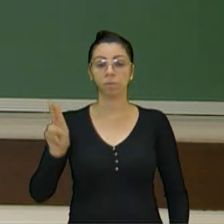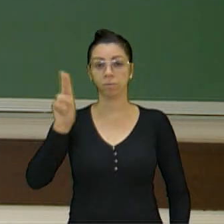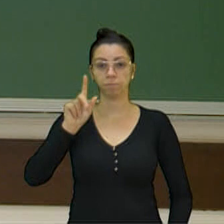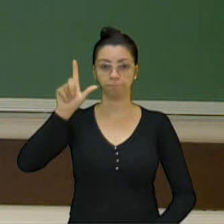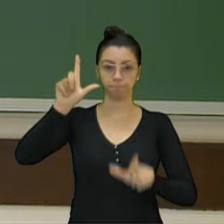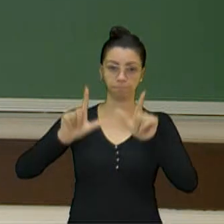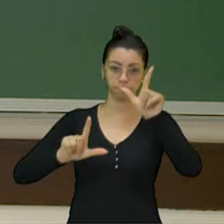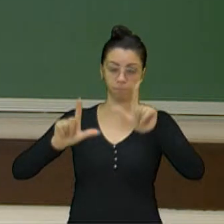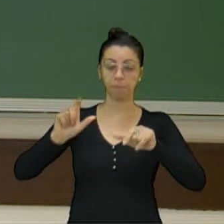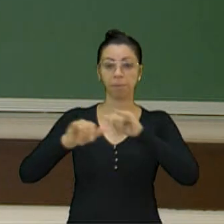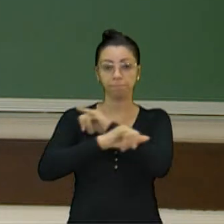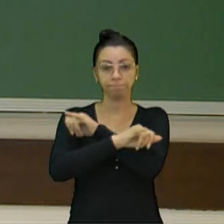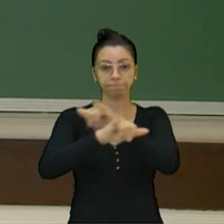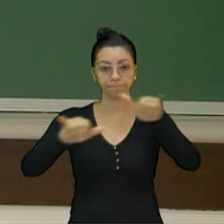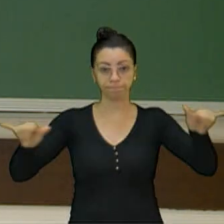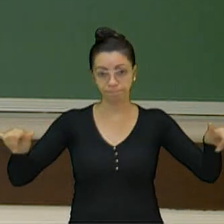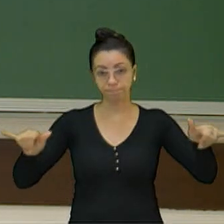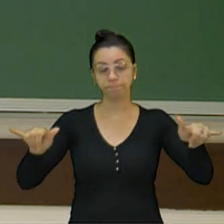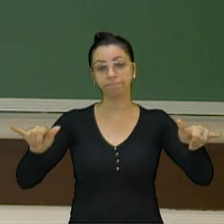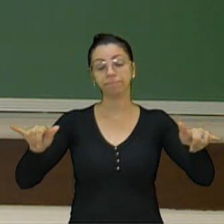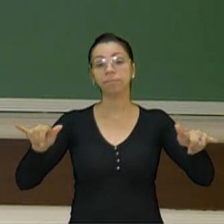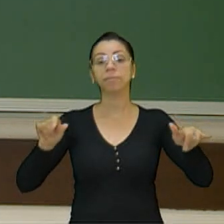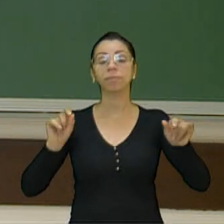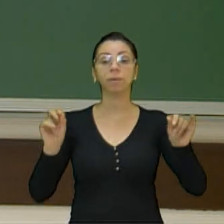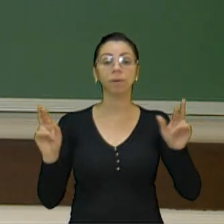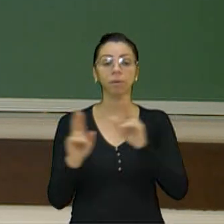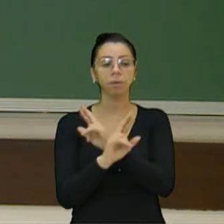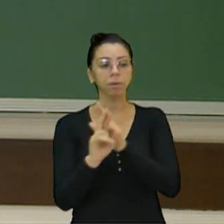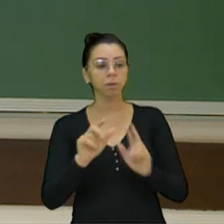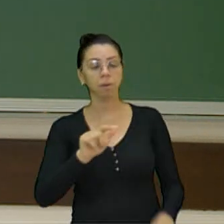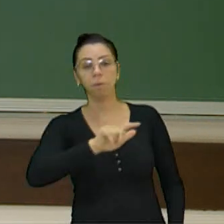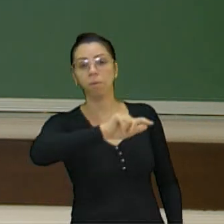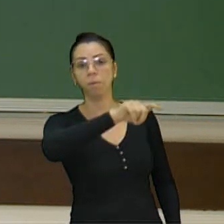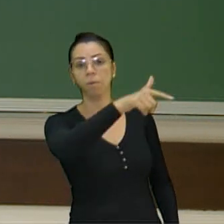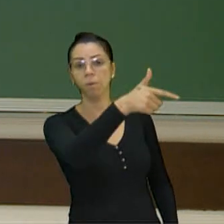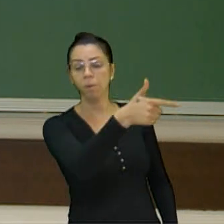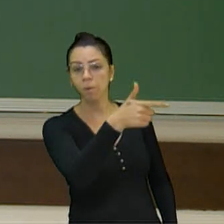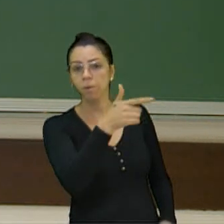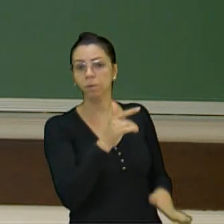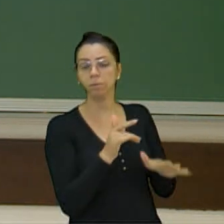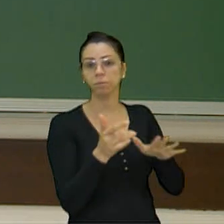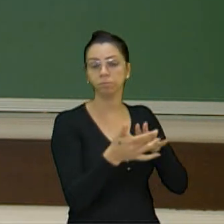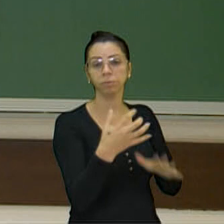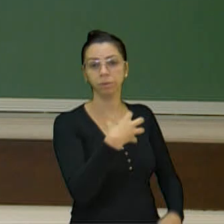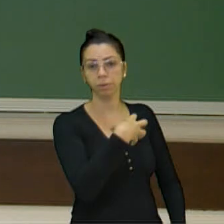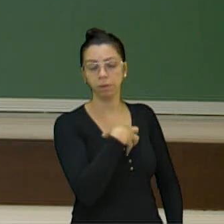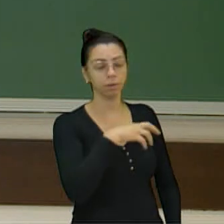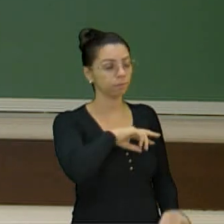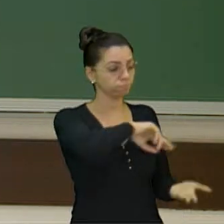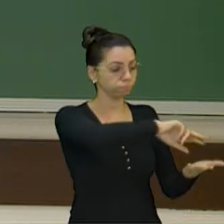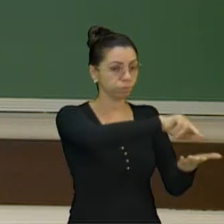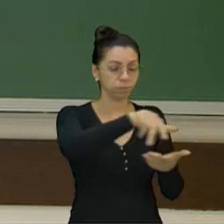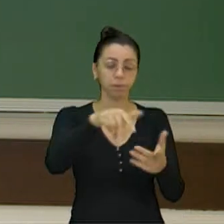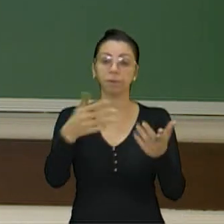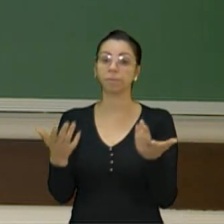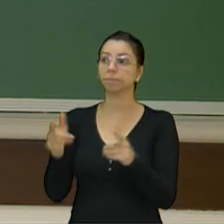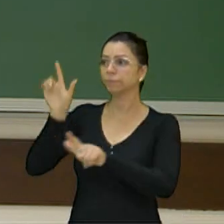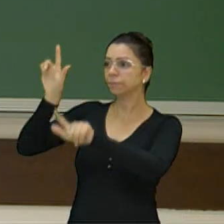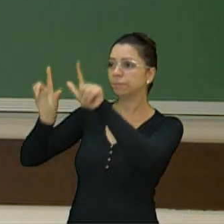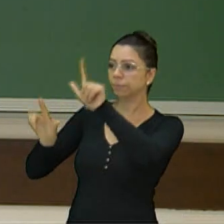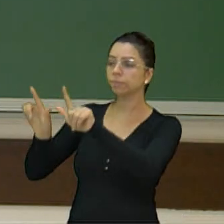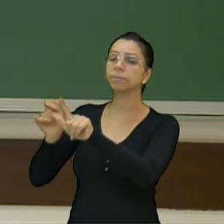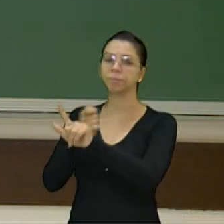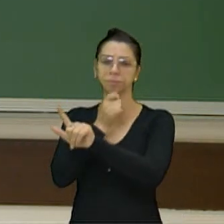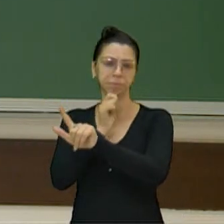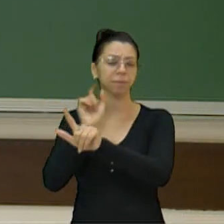para poder fazer anúncios em relação às outras mídias, já que existem muitas outras. Então, ele se pergunta se a televisão